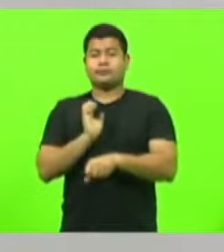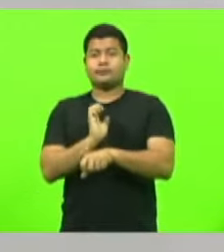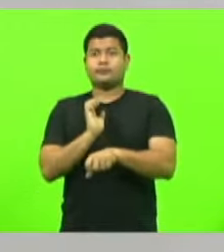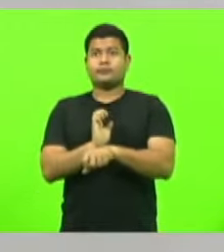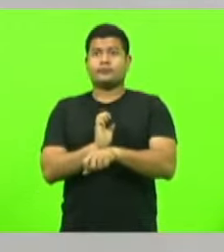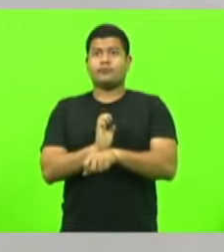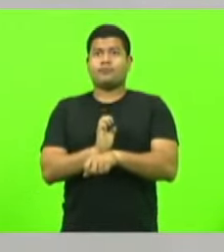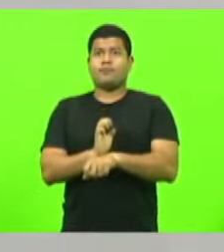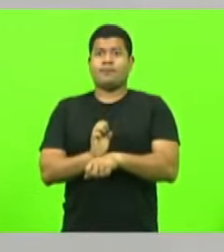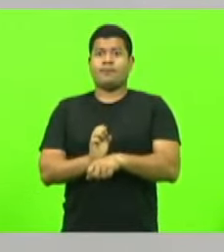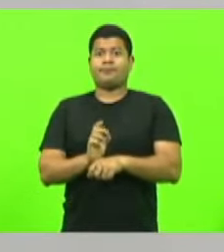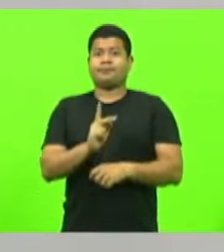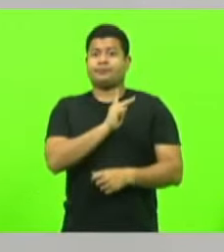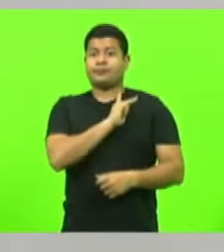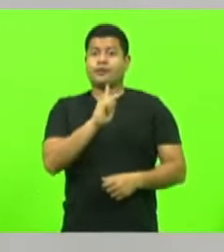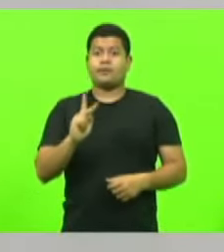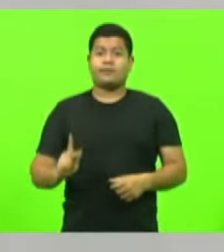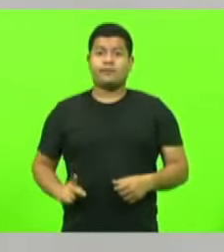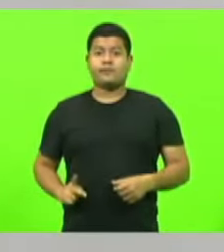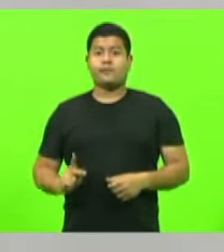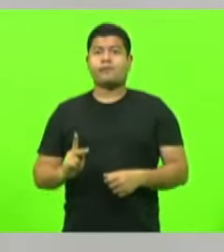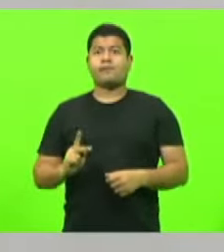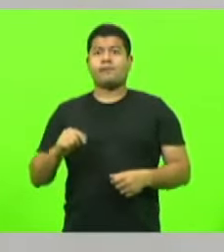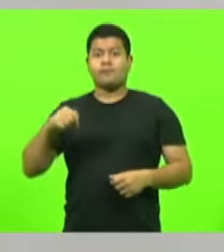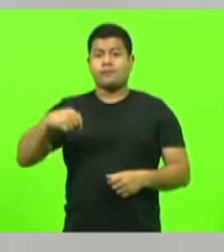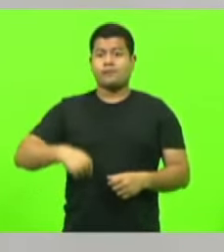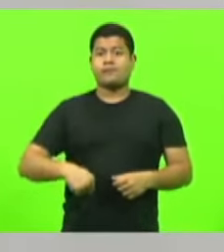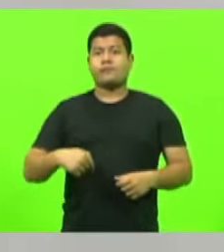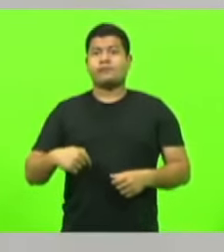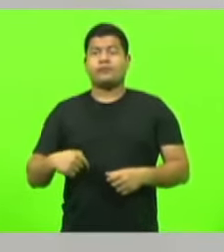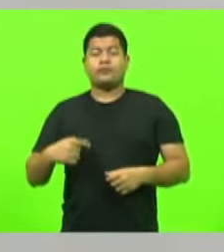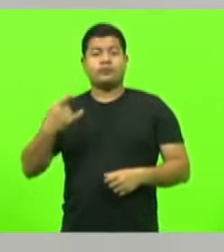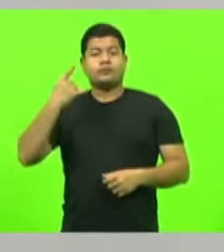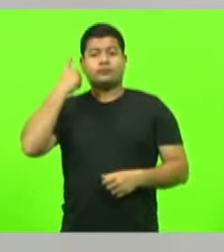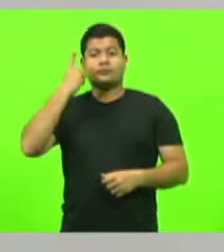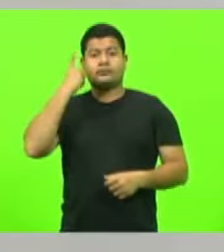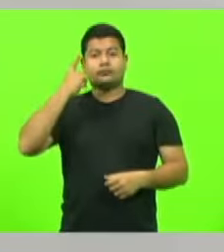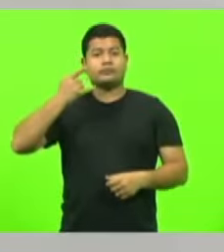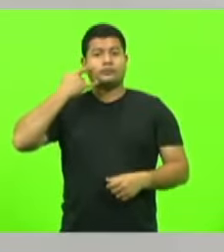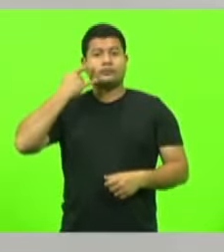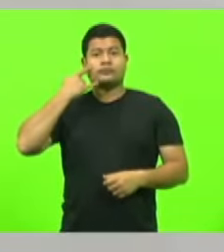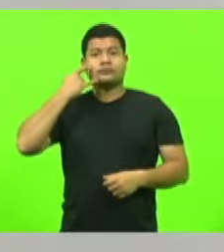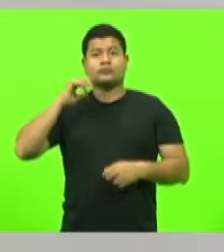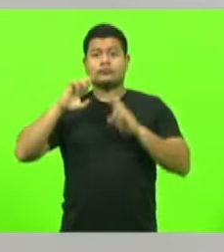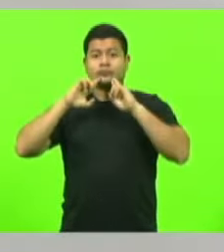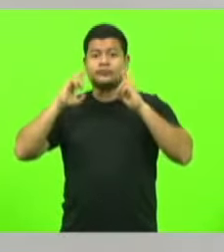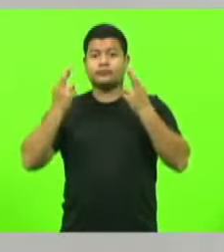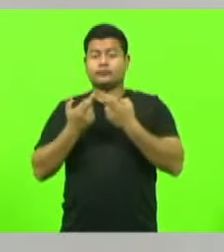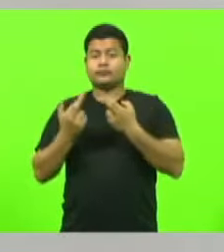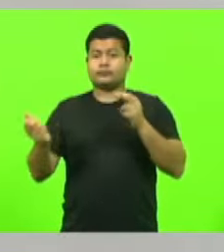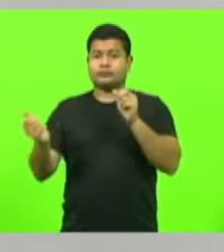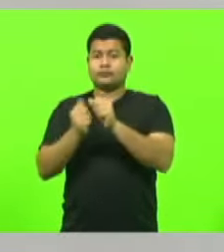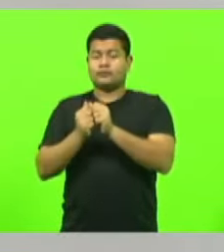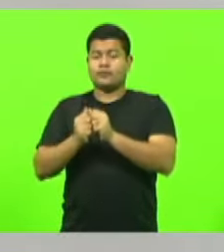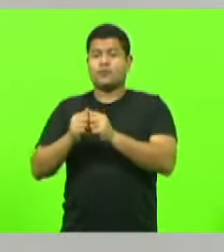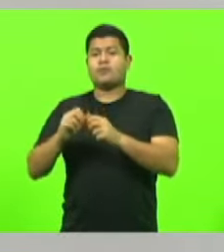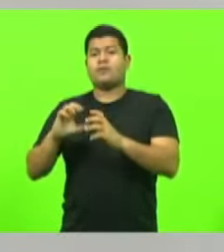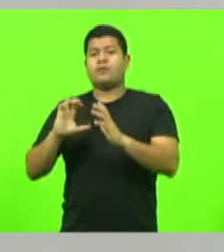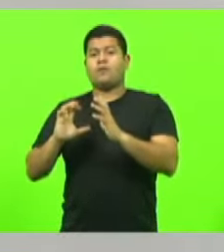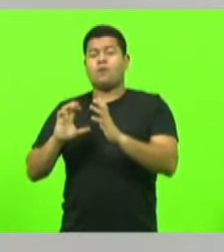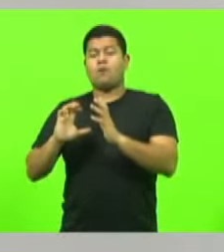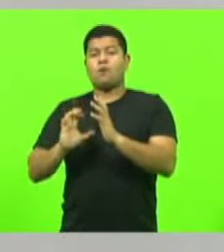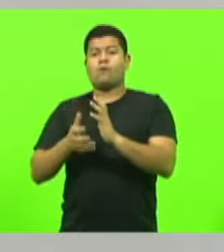o presidente da Casa, deputado Mauro de Nadal, numa reunião com a bancada federal, com